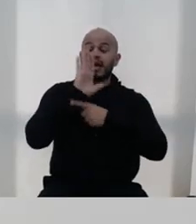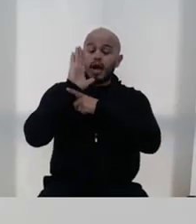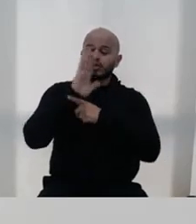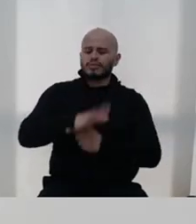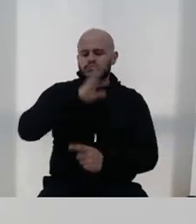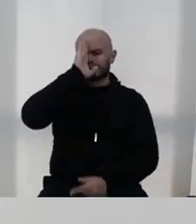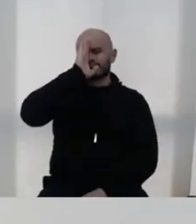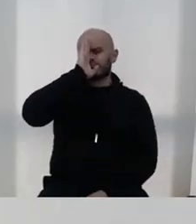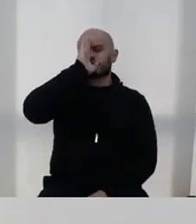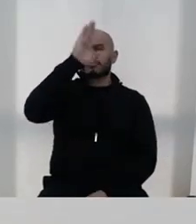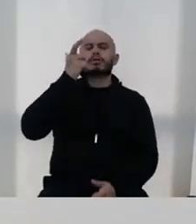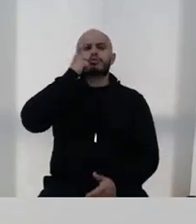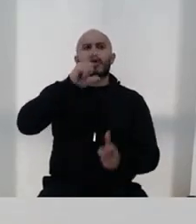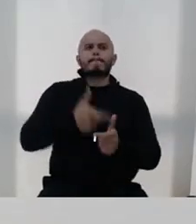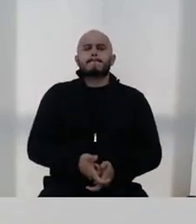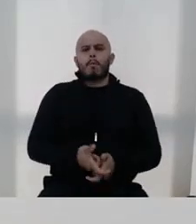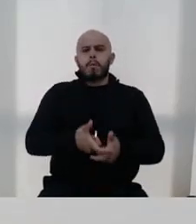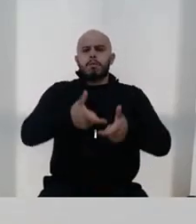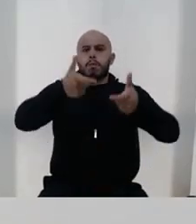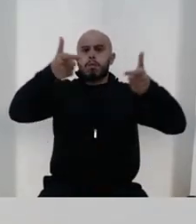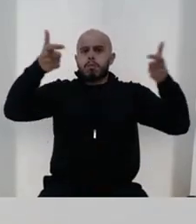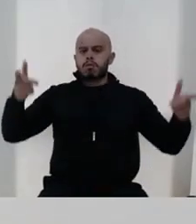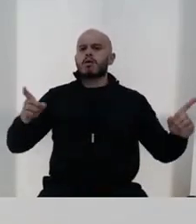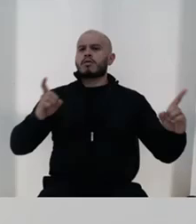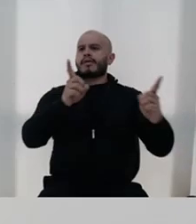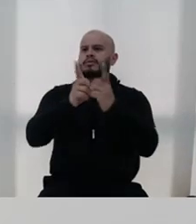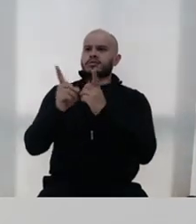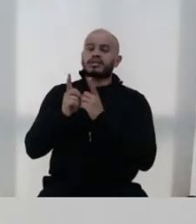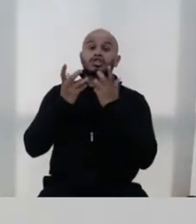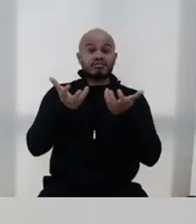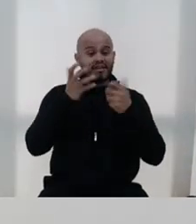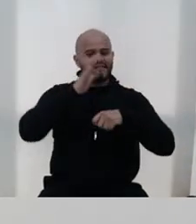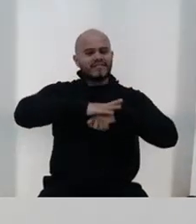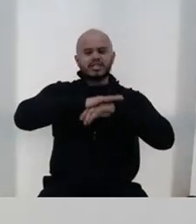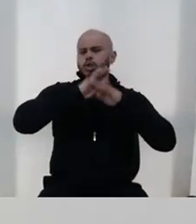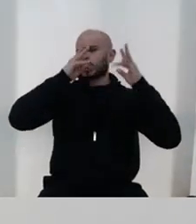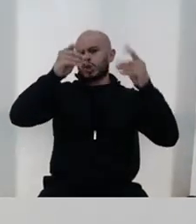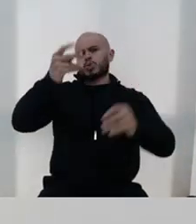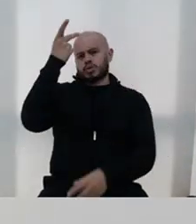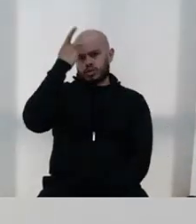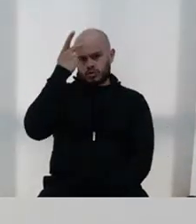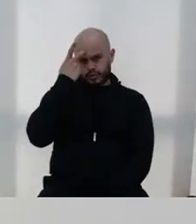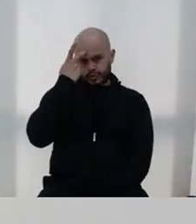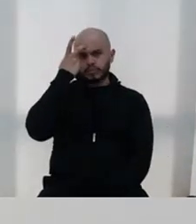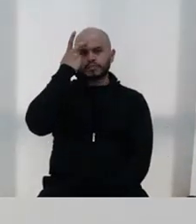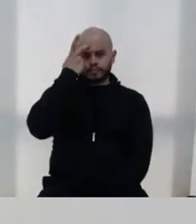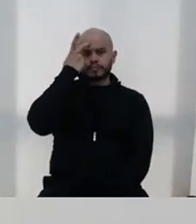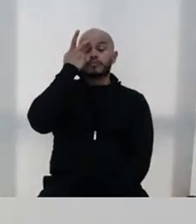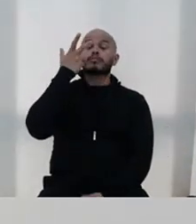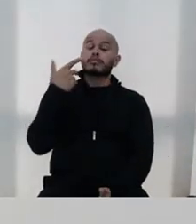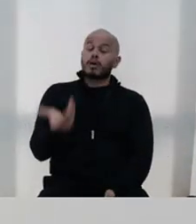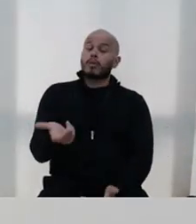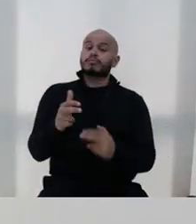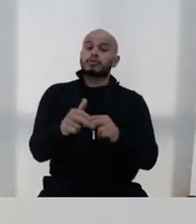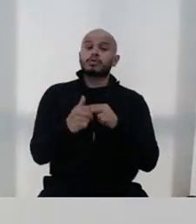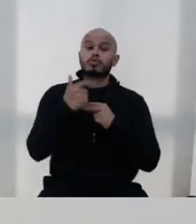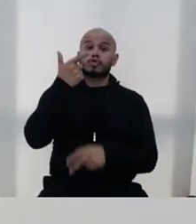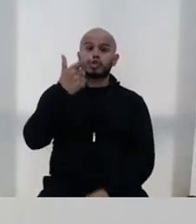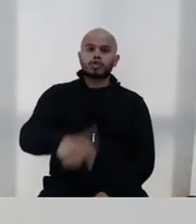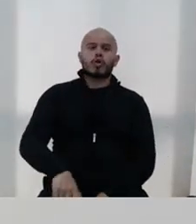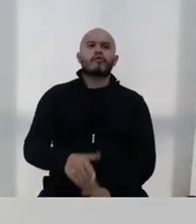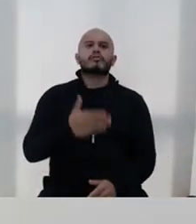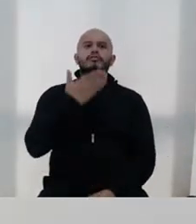na vertente de expansão do atendimento, que é o que a gente pretende fazer em todo o estado de São Paulo, em todas as nossas unidades. Então, reforço aqui o convite para quem estiver